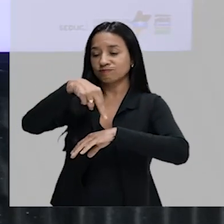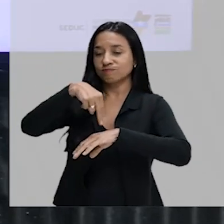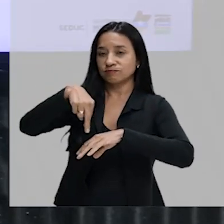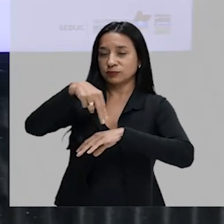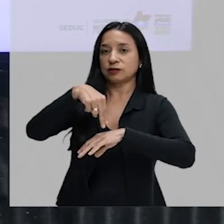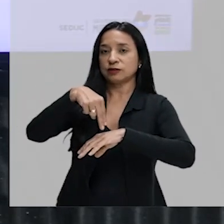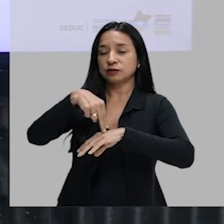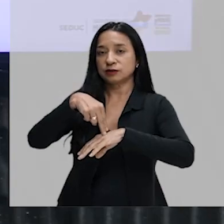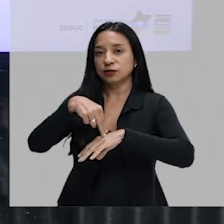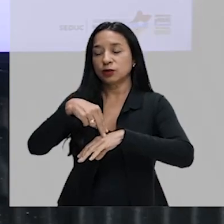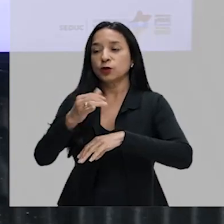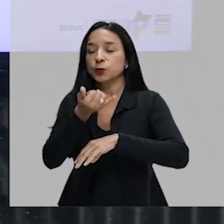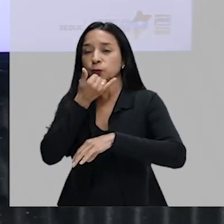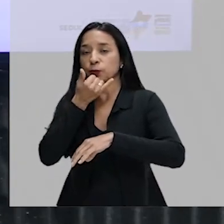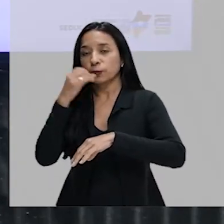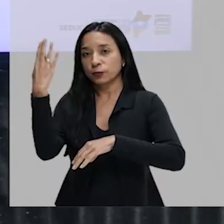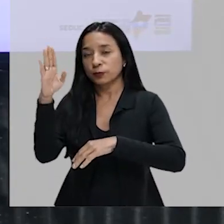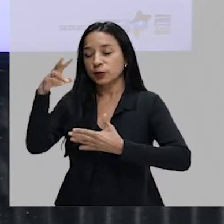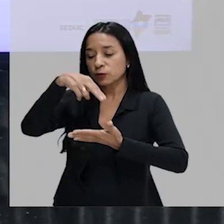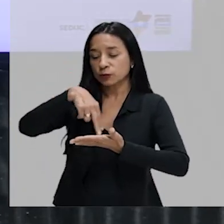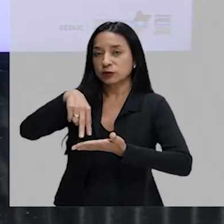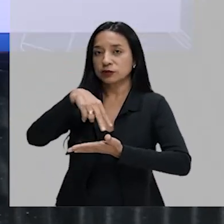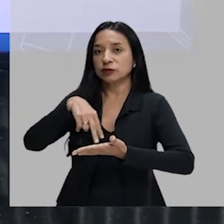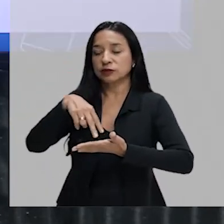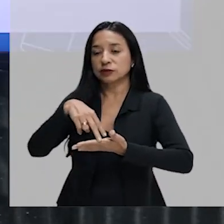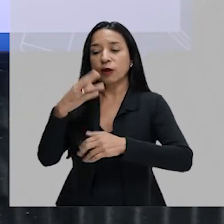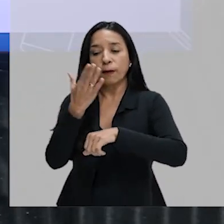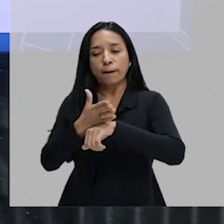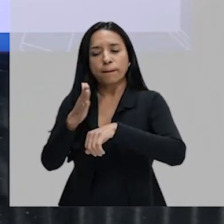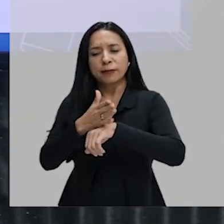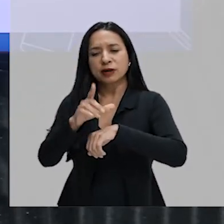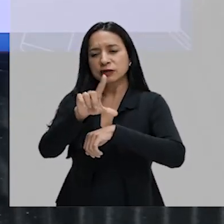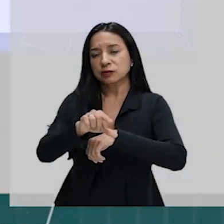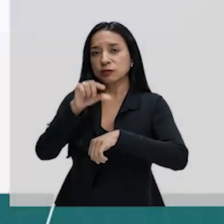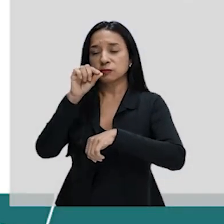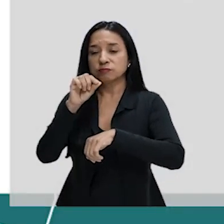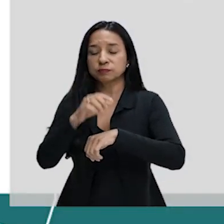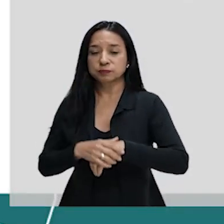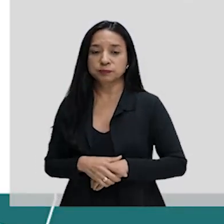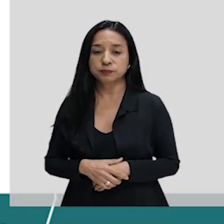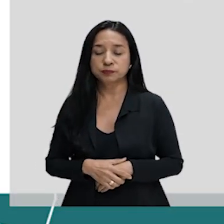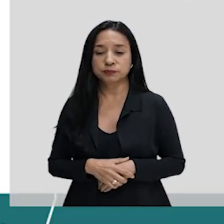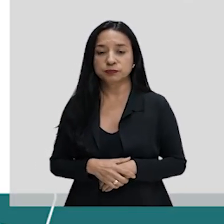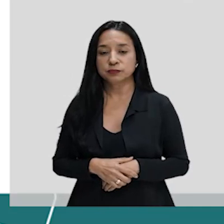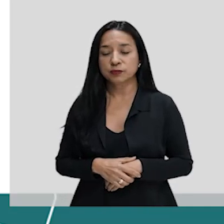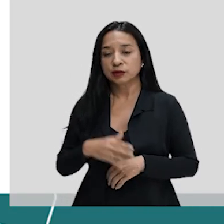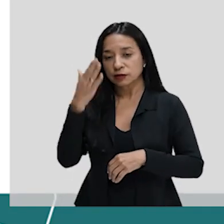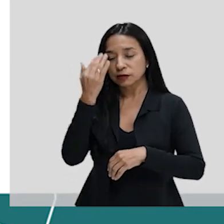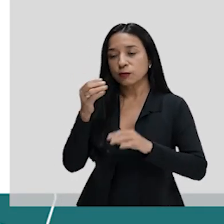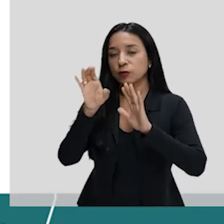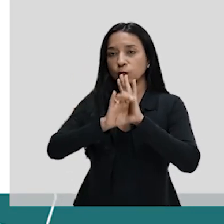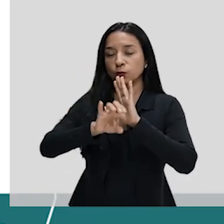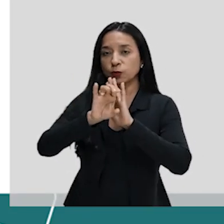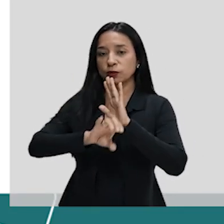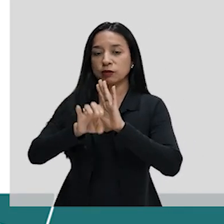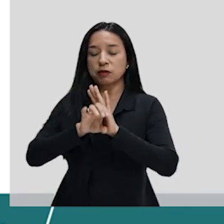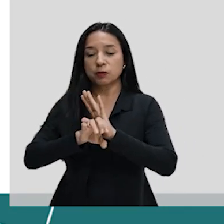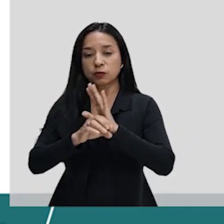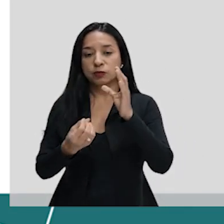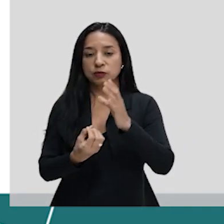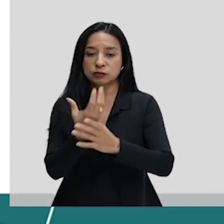Fique em Casa Aprendendo, nós iremos falar aqui sobre as práticas alternativas, algumas práticas alternativas.